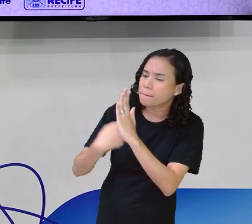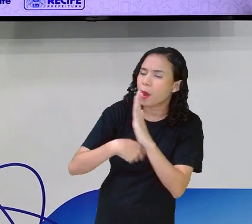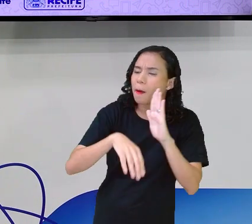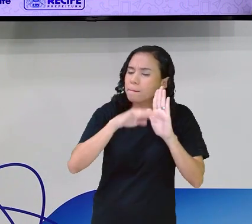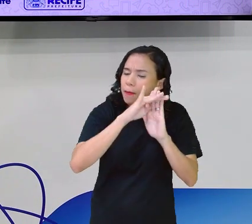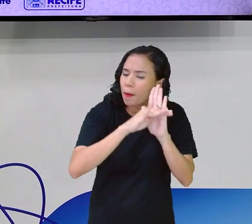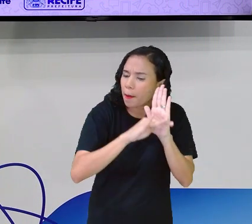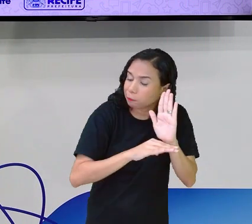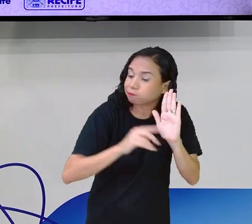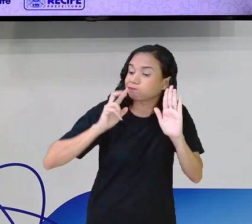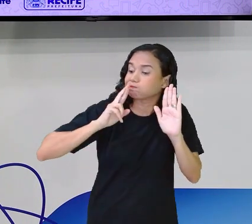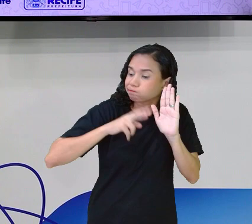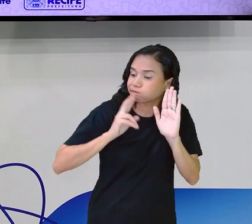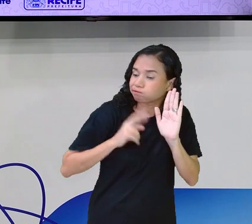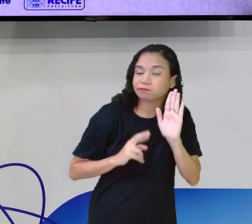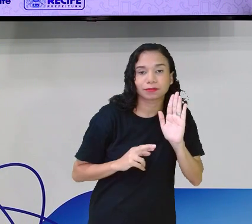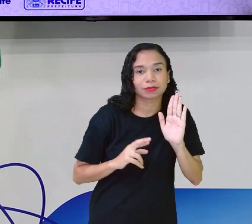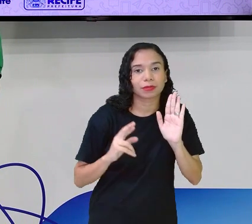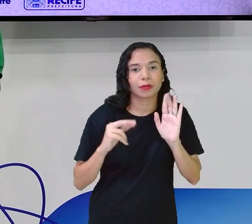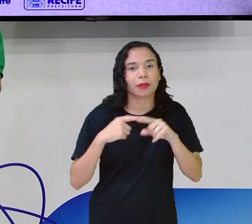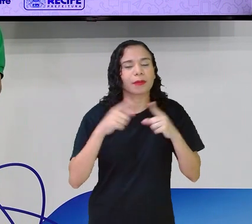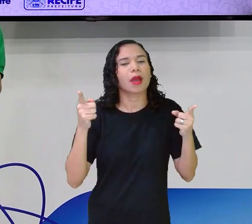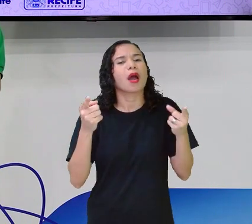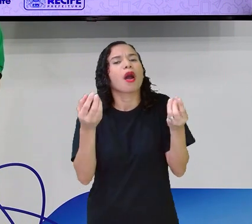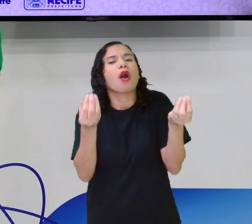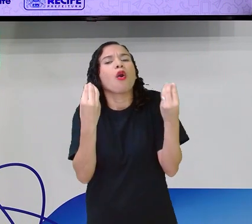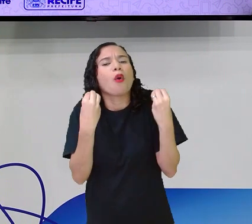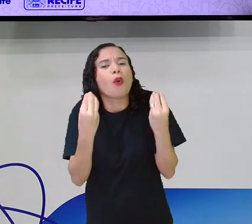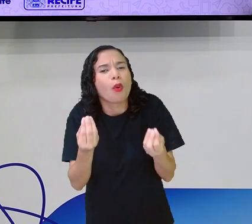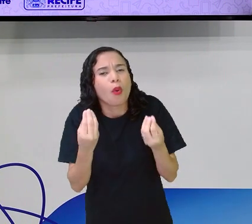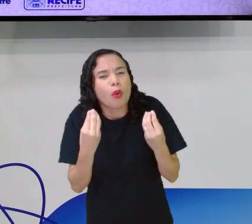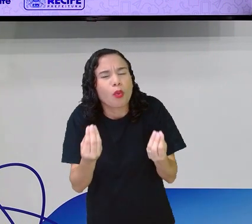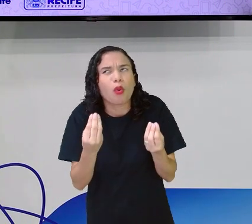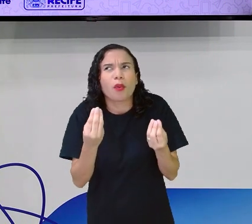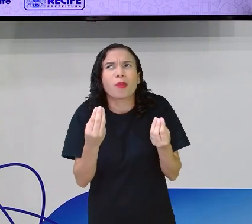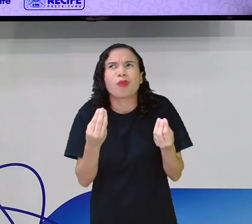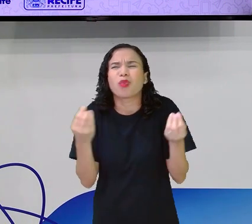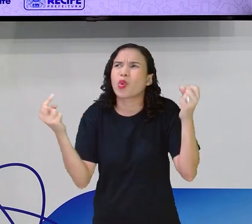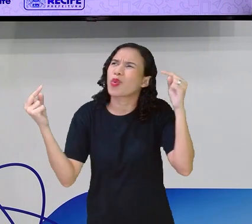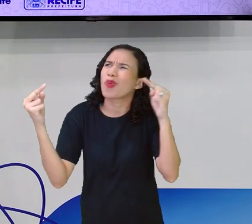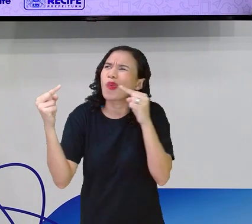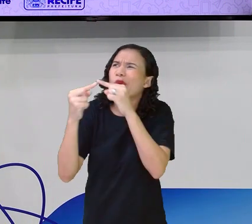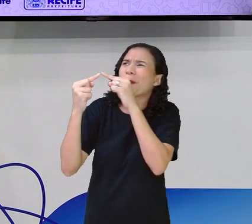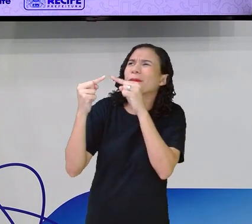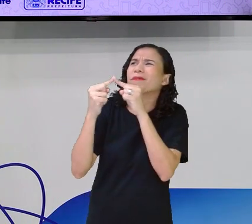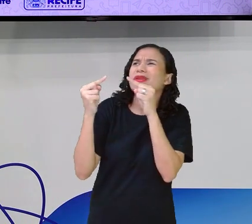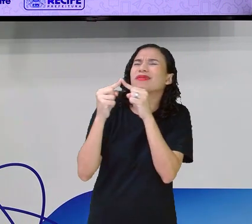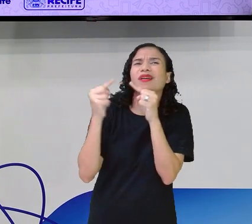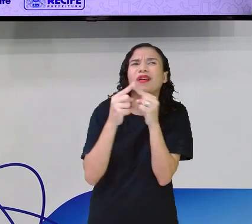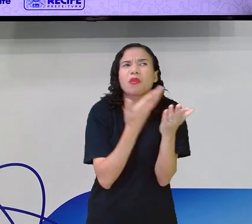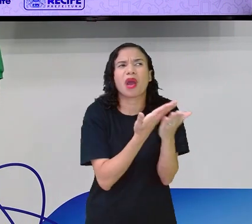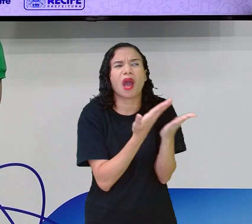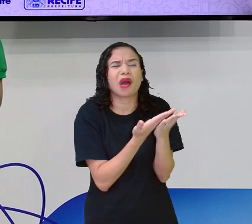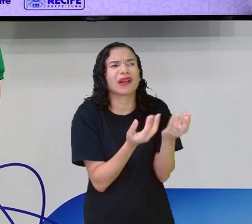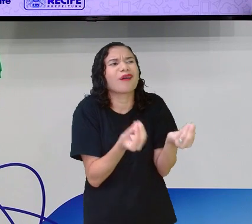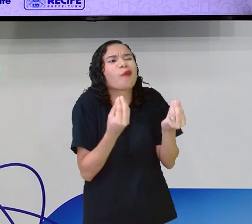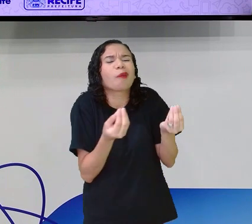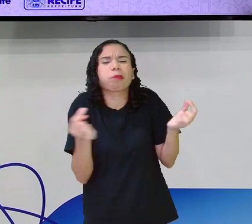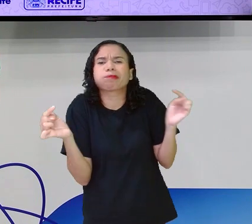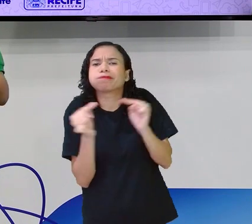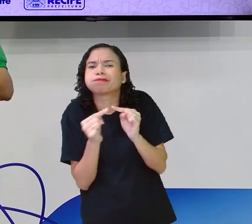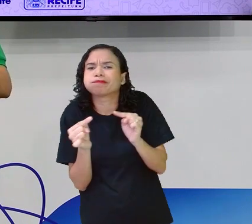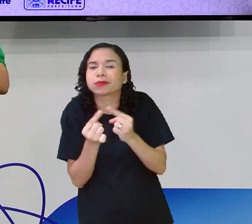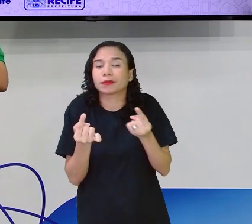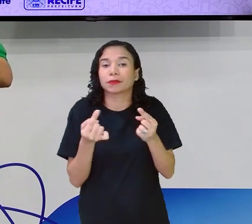algumas coisas. Como isso tem a ver com a nossa aula? Vê só, pessoal. A gente